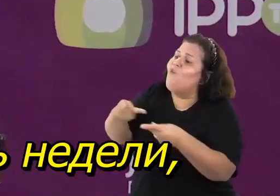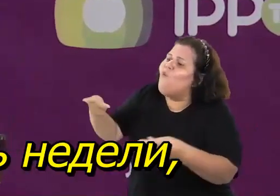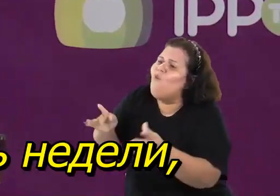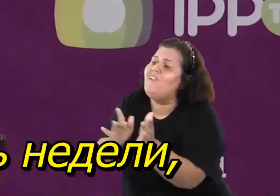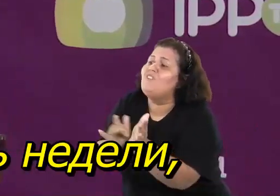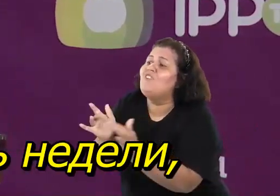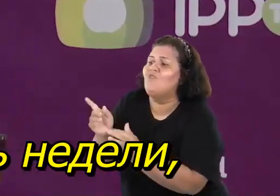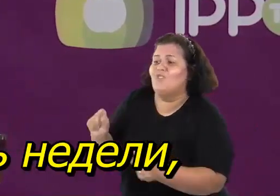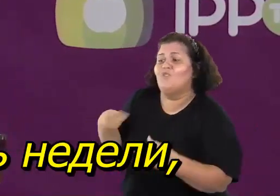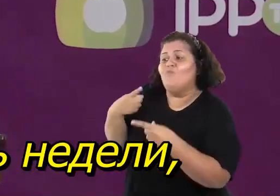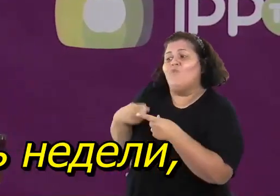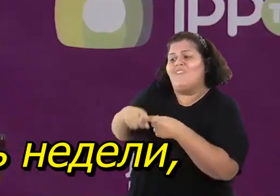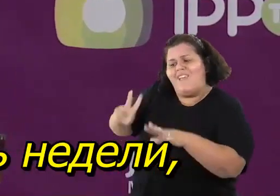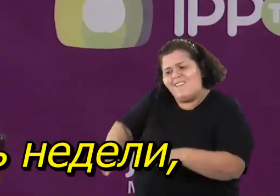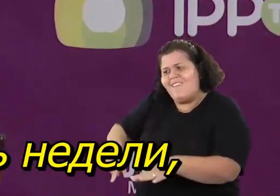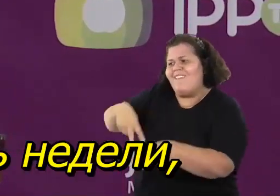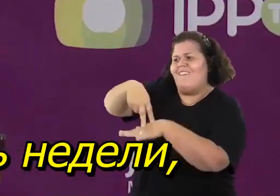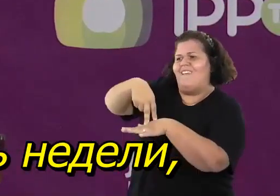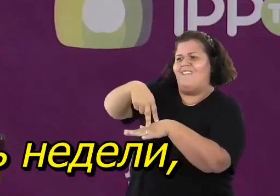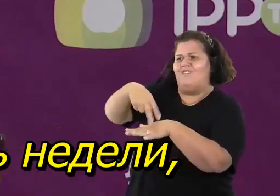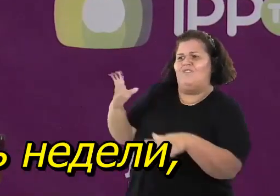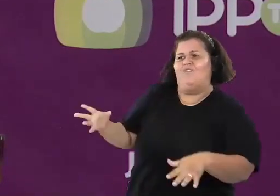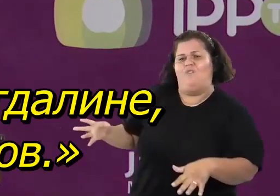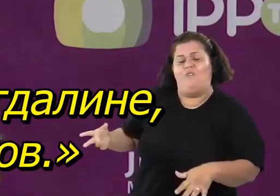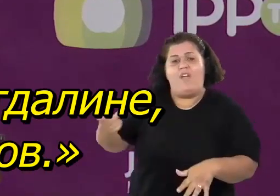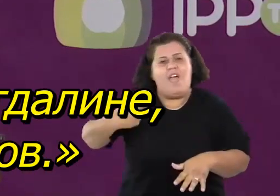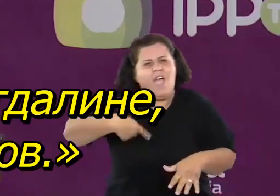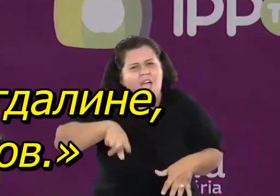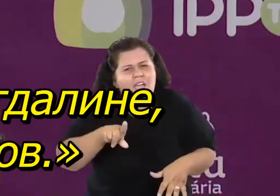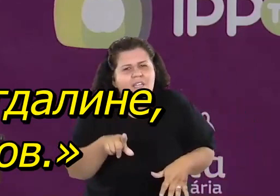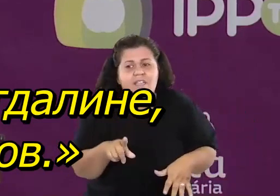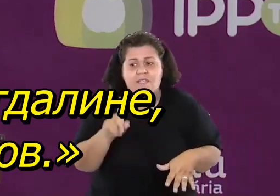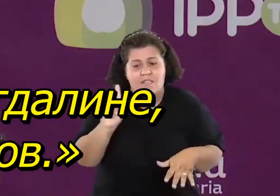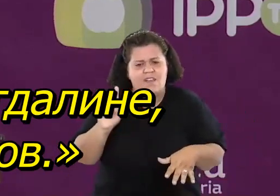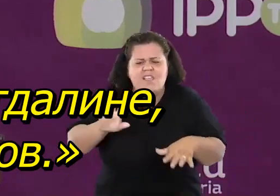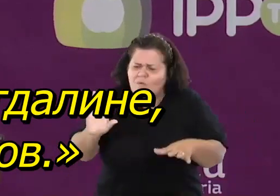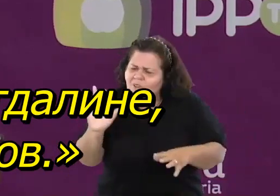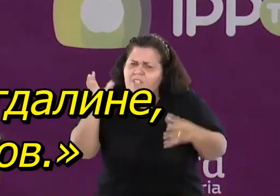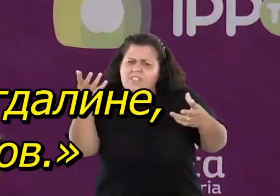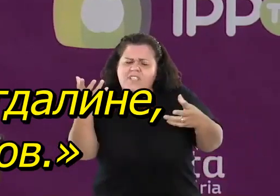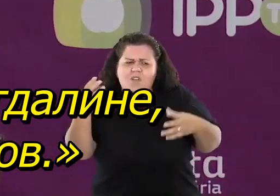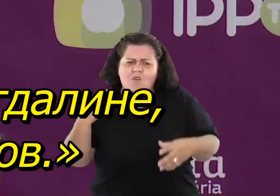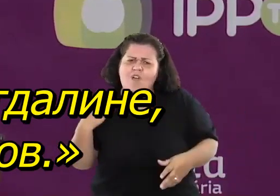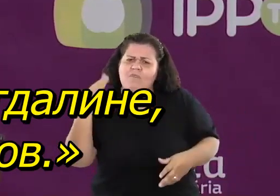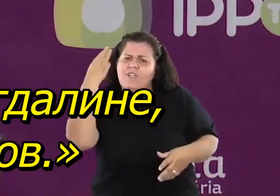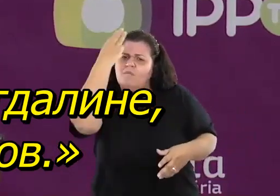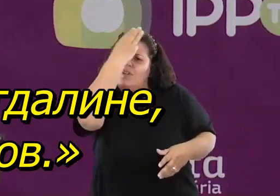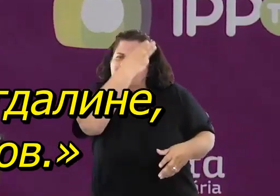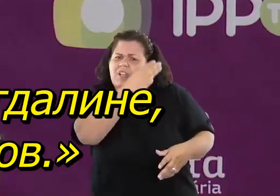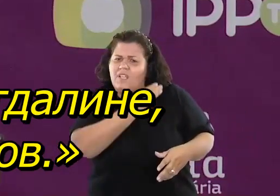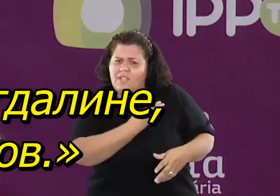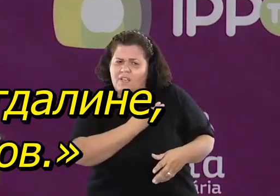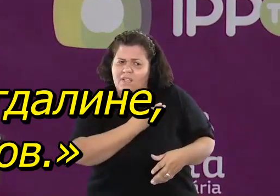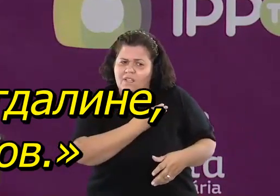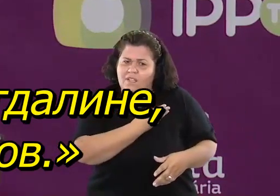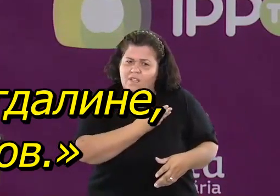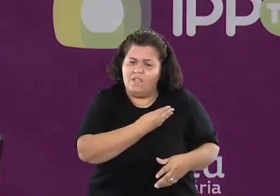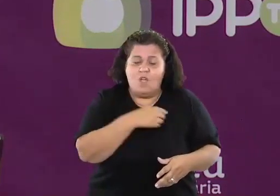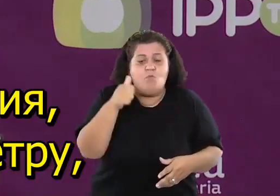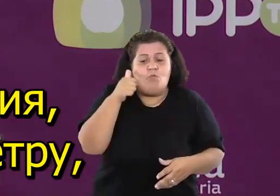ele ressuscitado de manhã cedo, no primeiro dia da semana, apareceu primeiro a Maria Madalena, da qual expelira 7